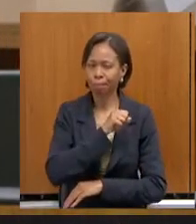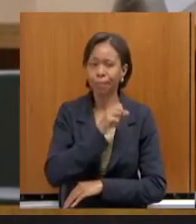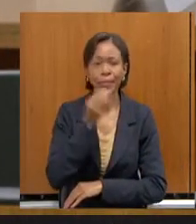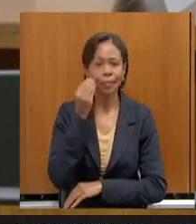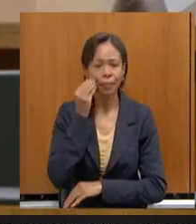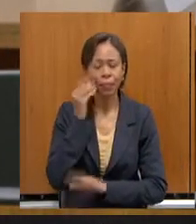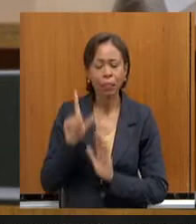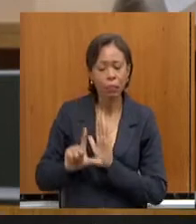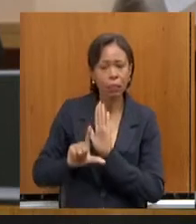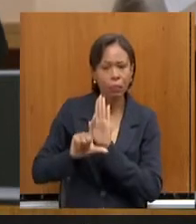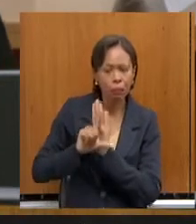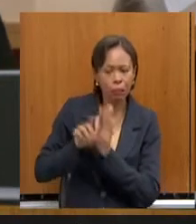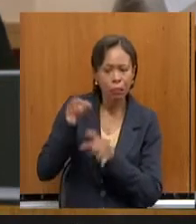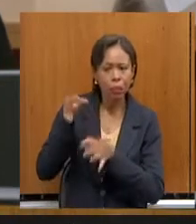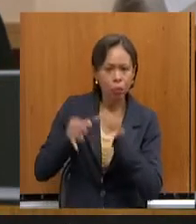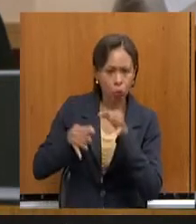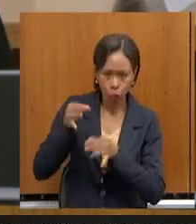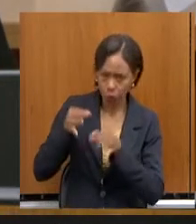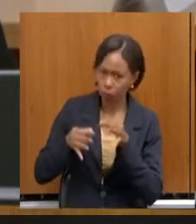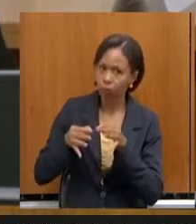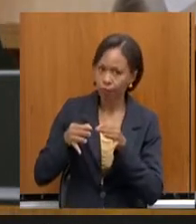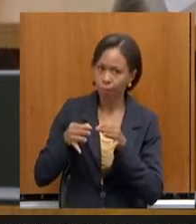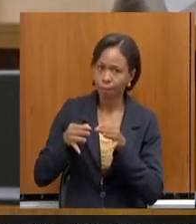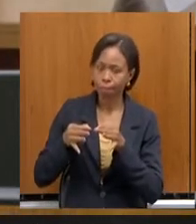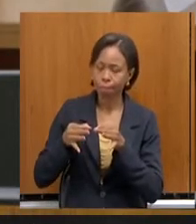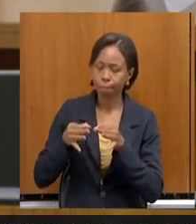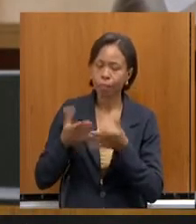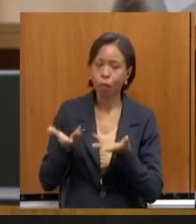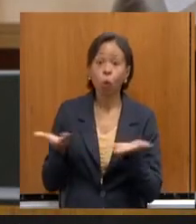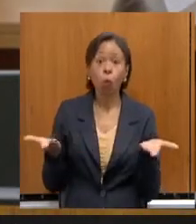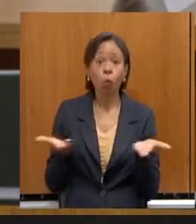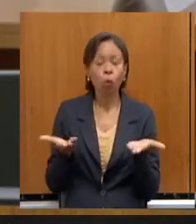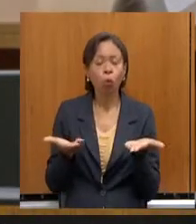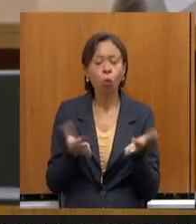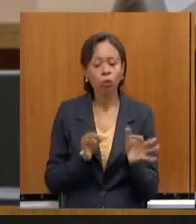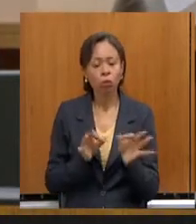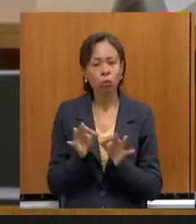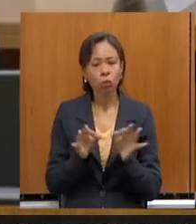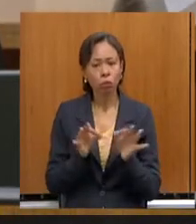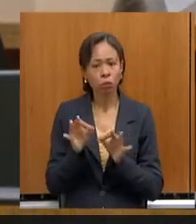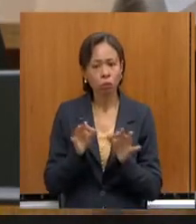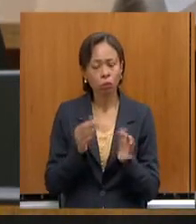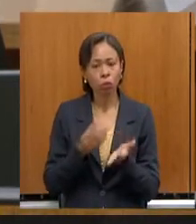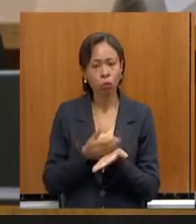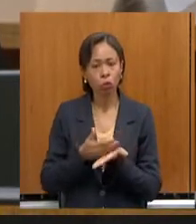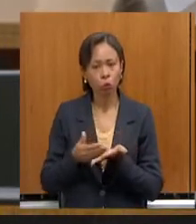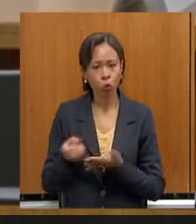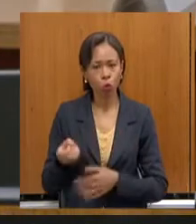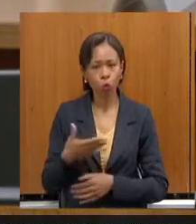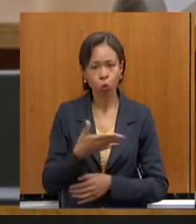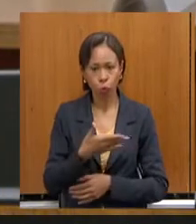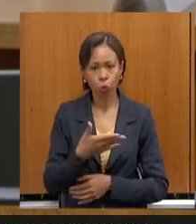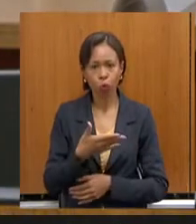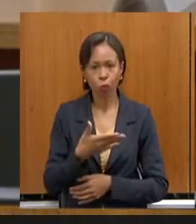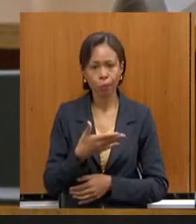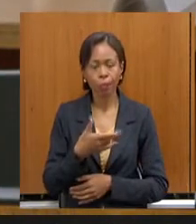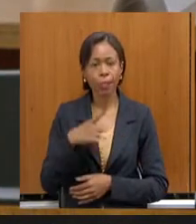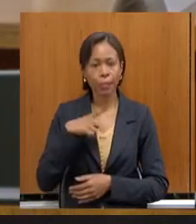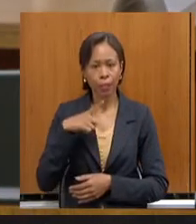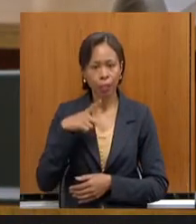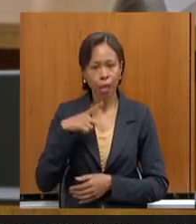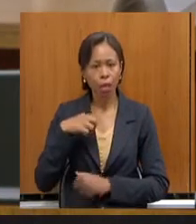jurídica nos procedimentos Hoje nós estamos com um projeto que tem heresia que elaborará termo de referência para todos os atos